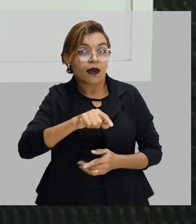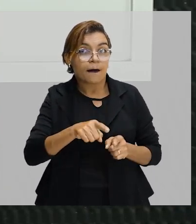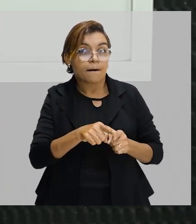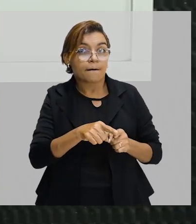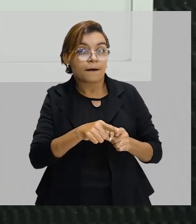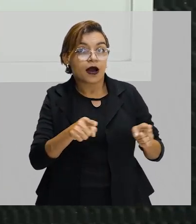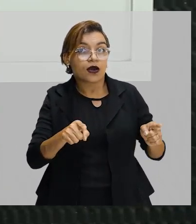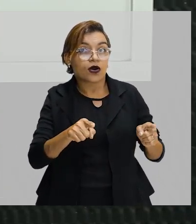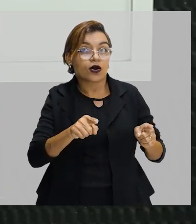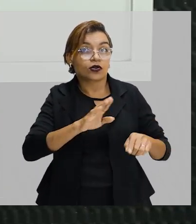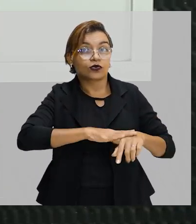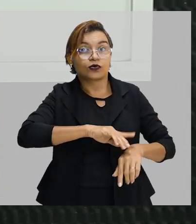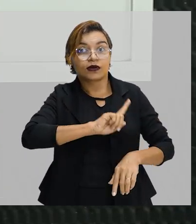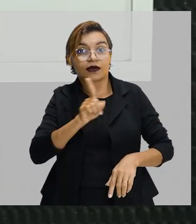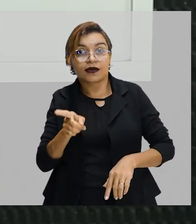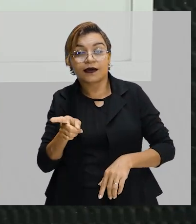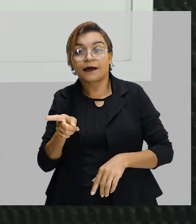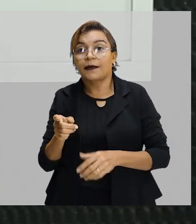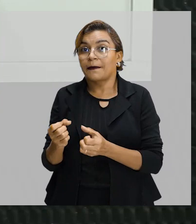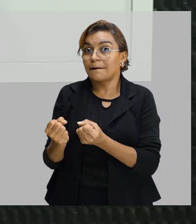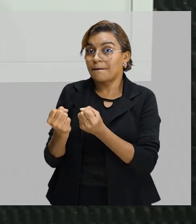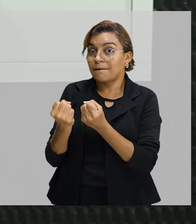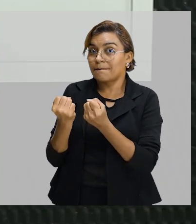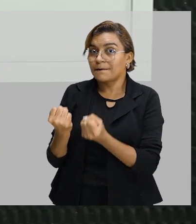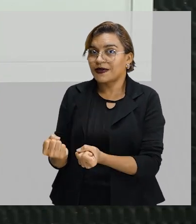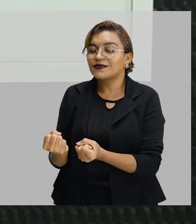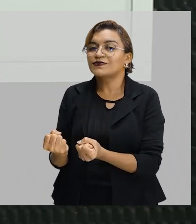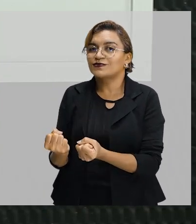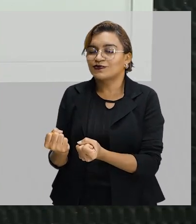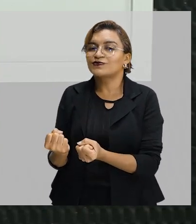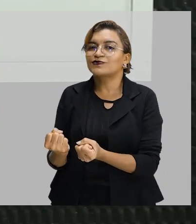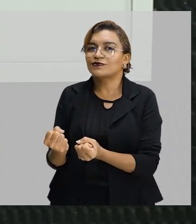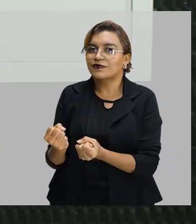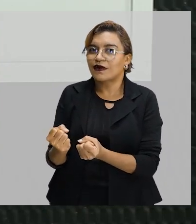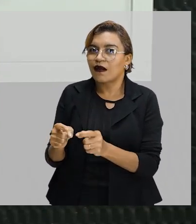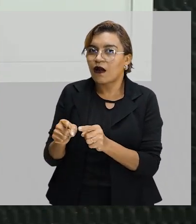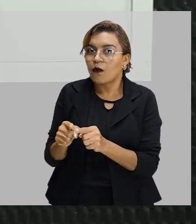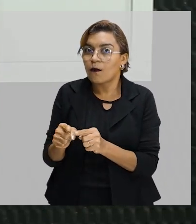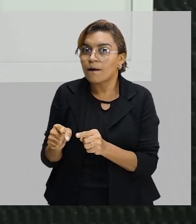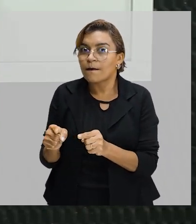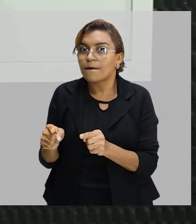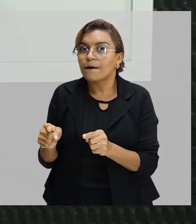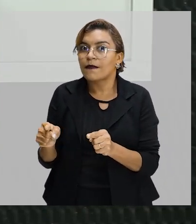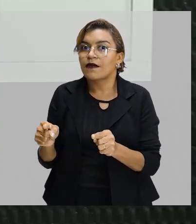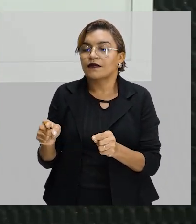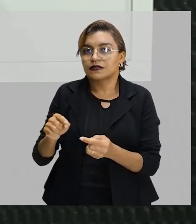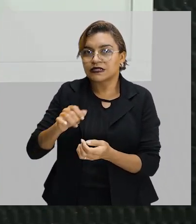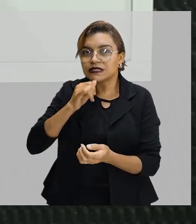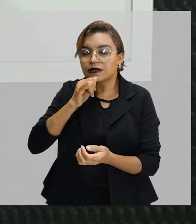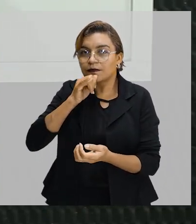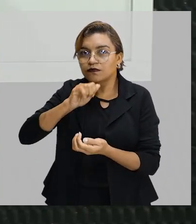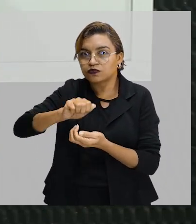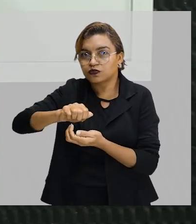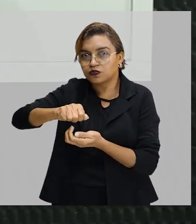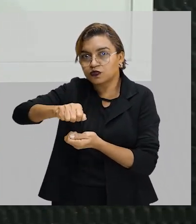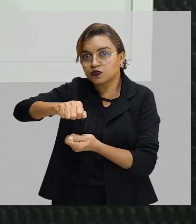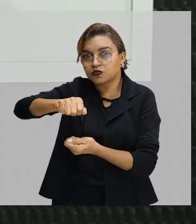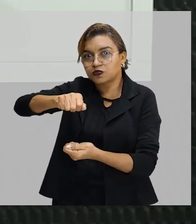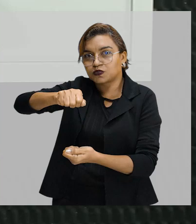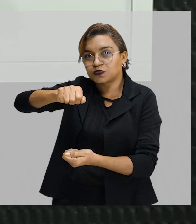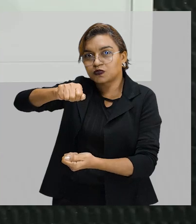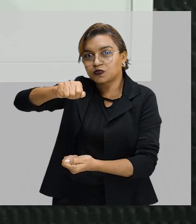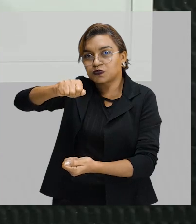que a força peso, né? Uma aumenta, ela vai aumentando consideravelmente até ficar